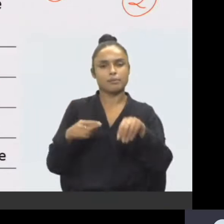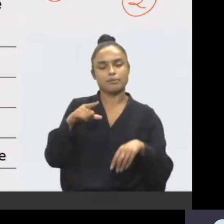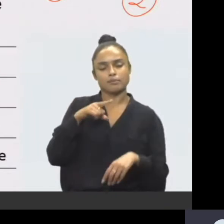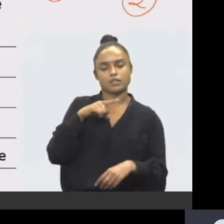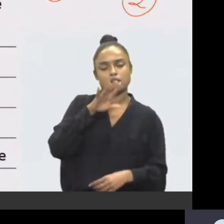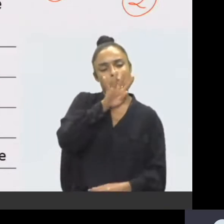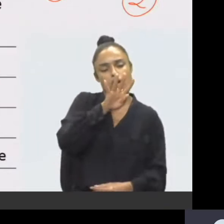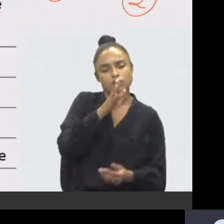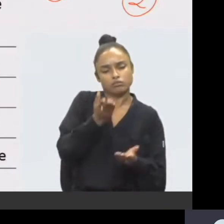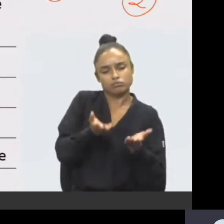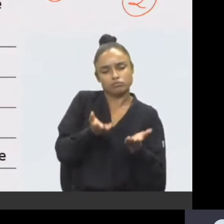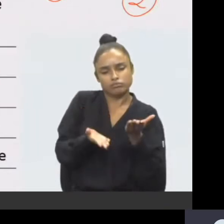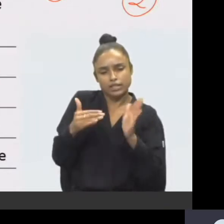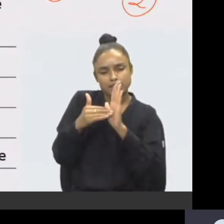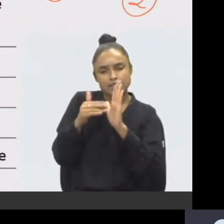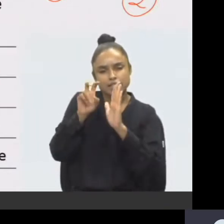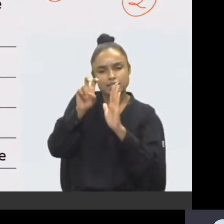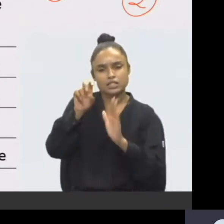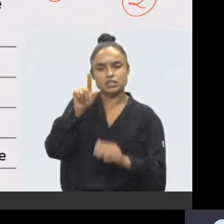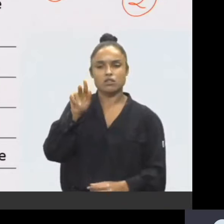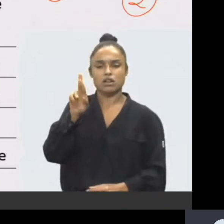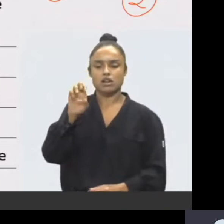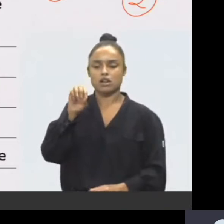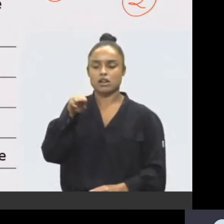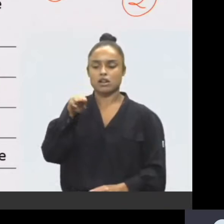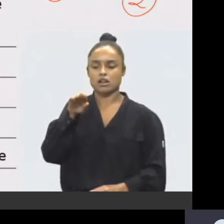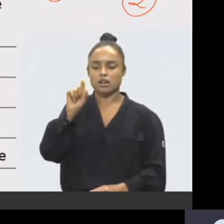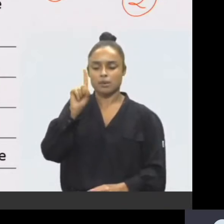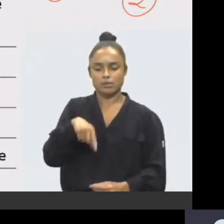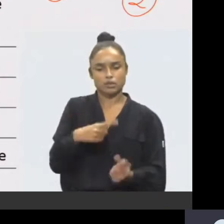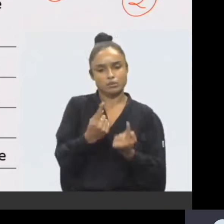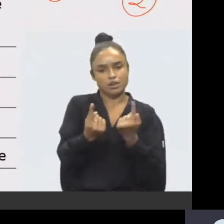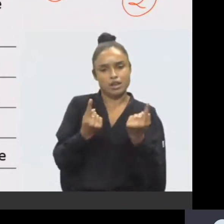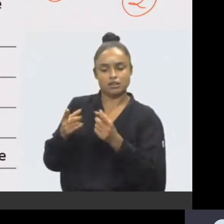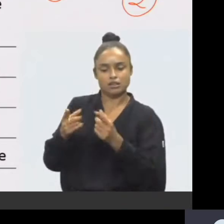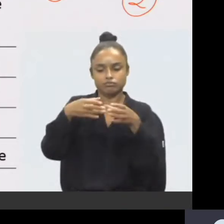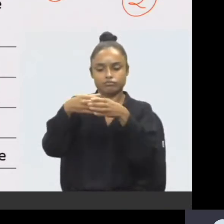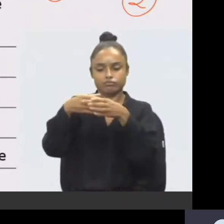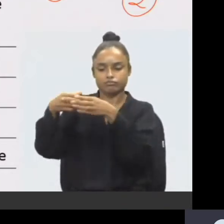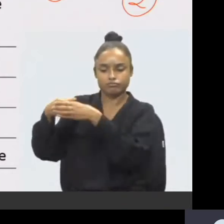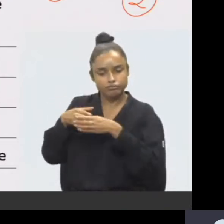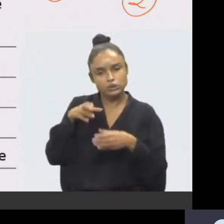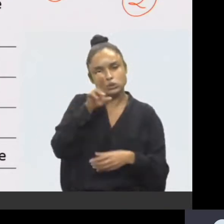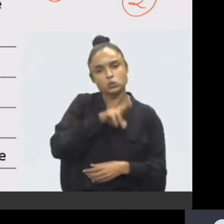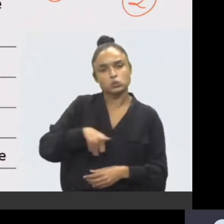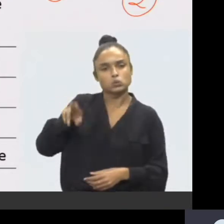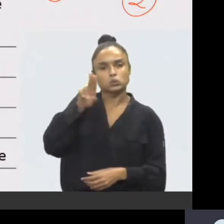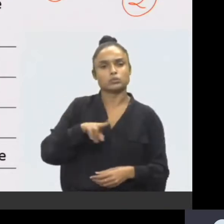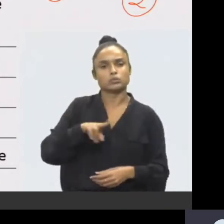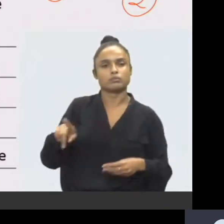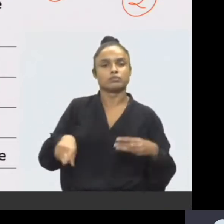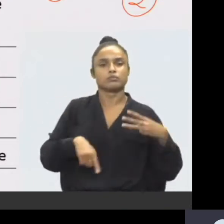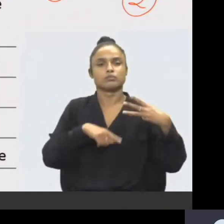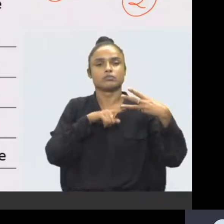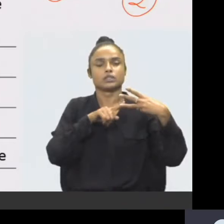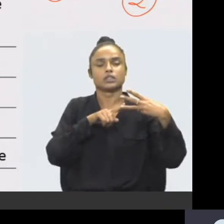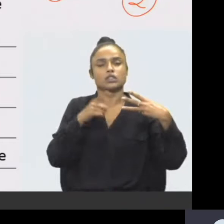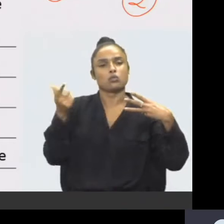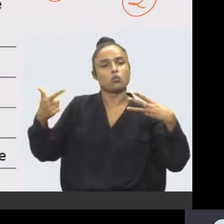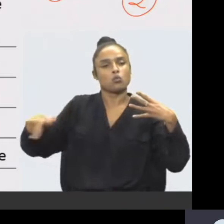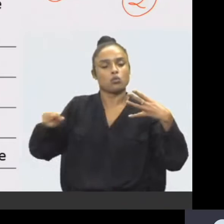equipe. Nós vamos também trabalhar com uma solução de 2,4 de nitrofenilhidrazina.